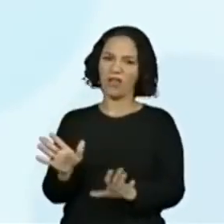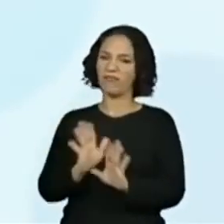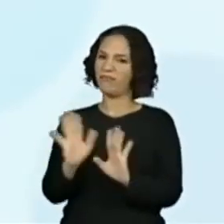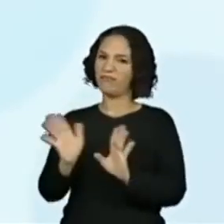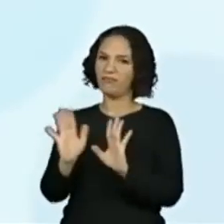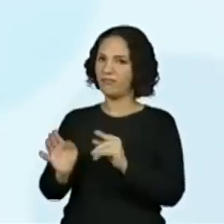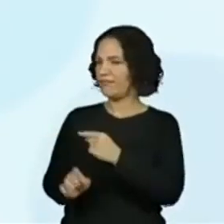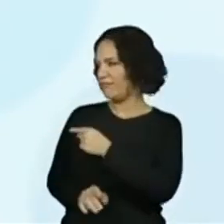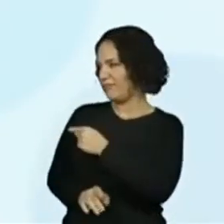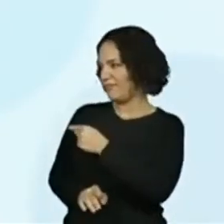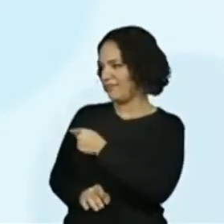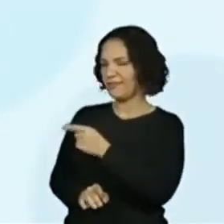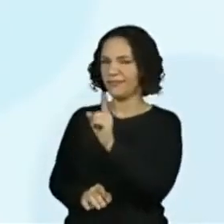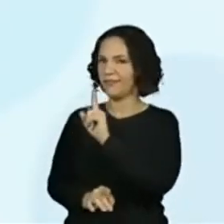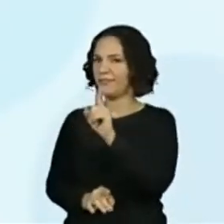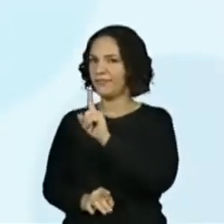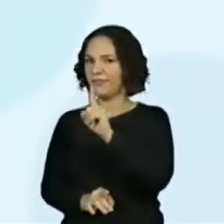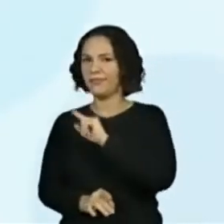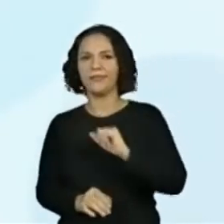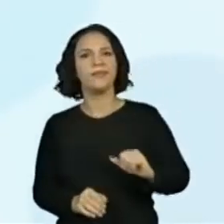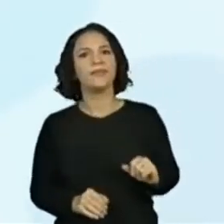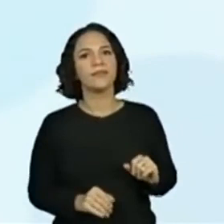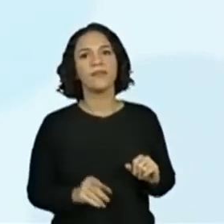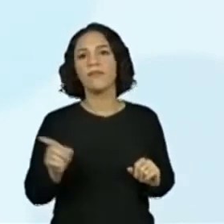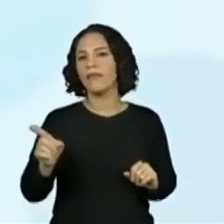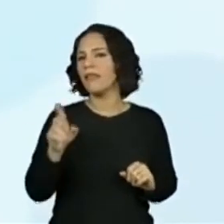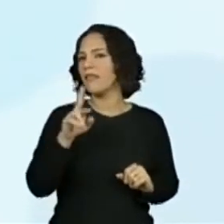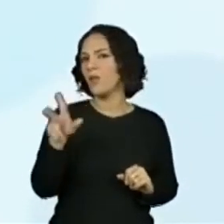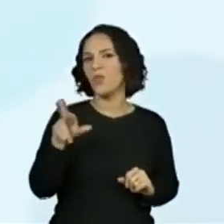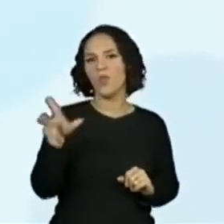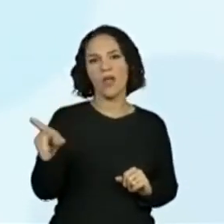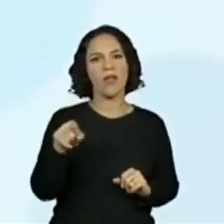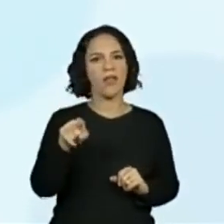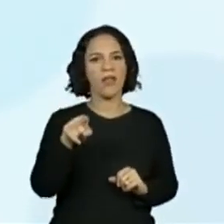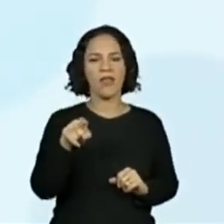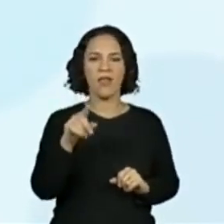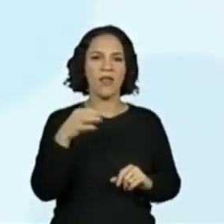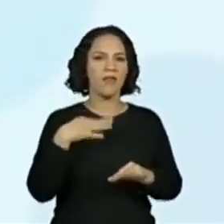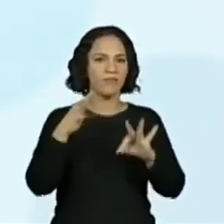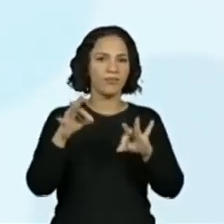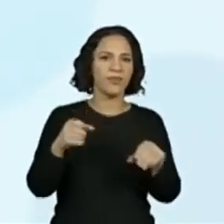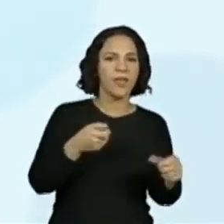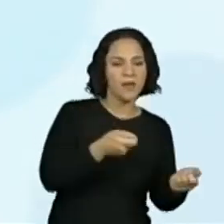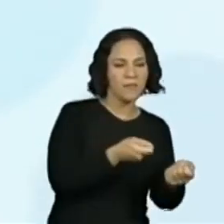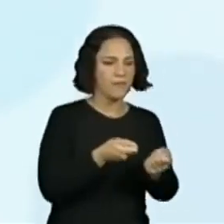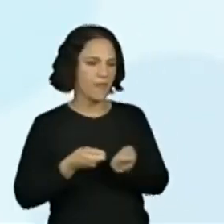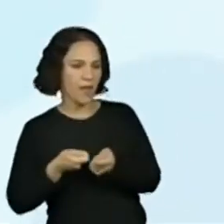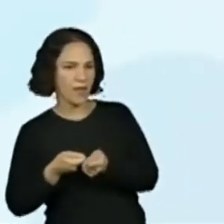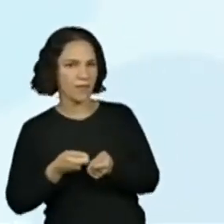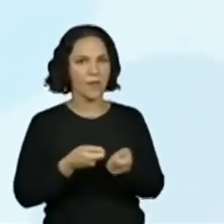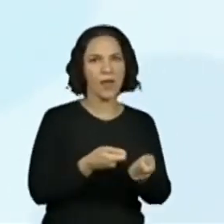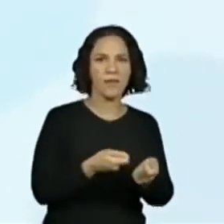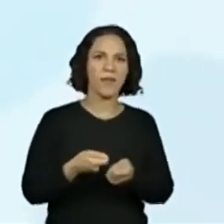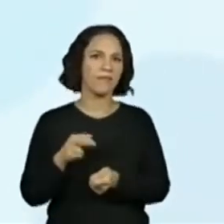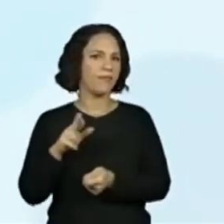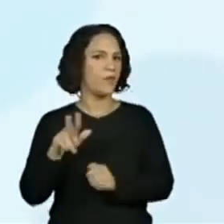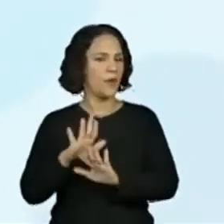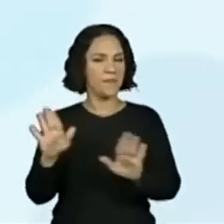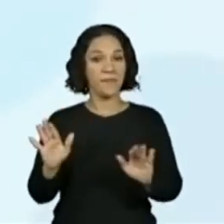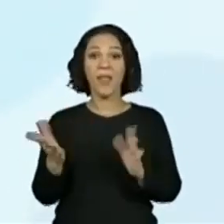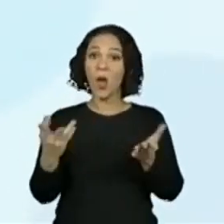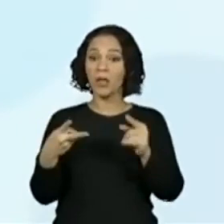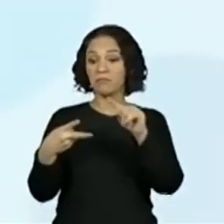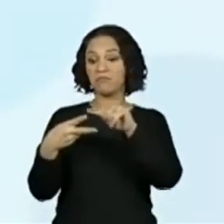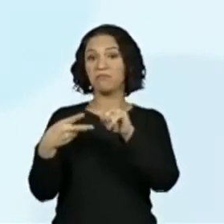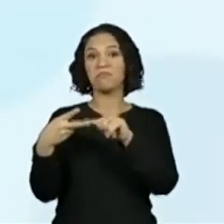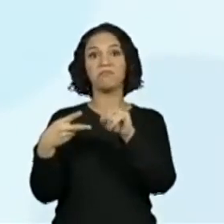Isso, eu não quero essa. Não, então aqui não tá escrito cabo de guerra. Posso fazer assim? Pode, não começa. Agora melhorou